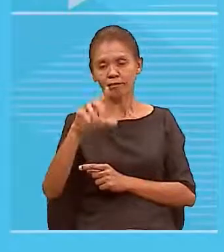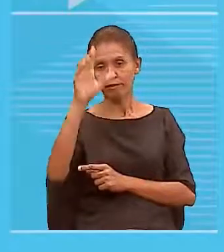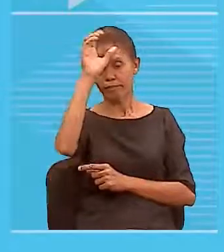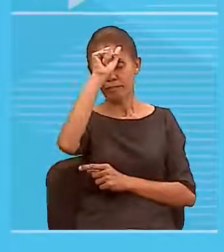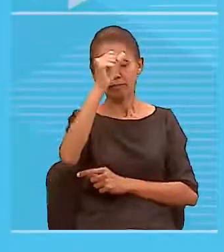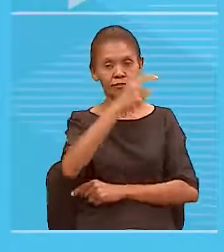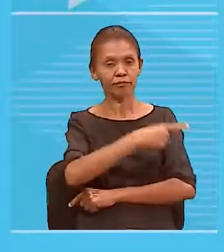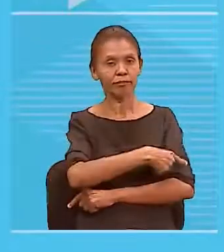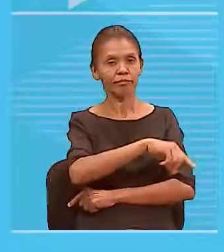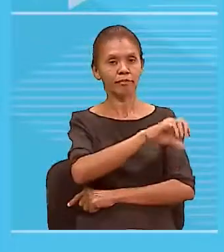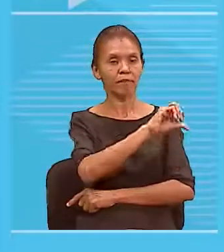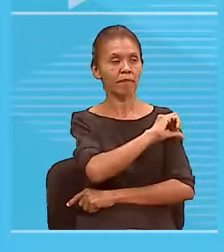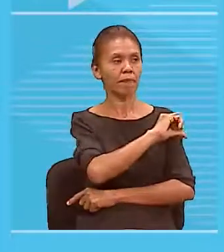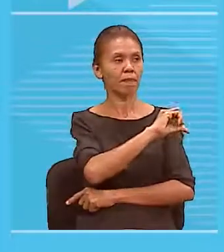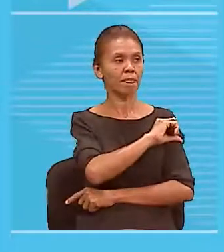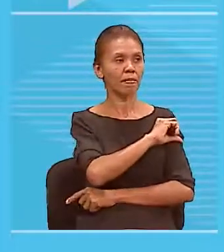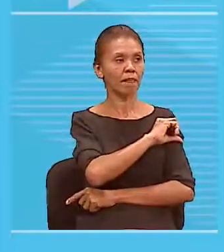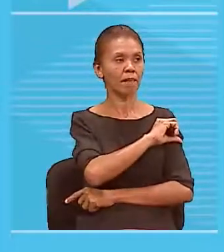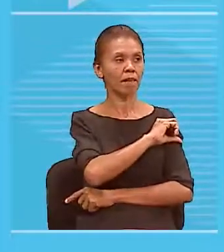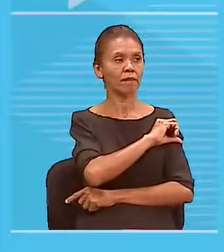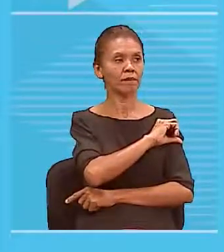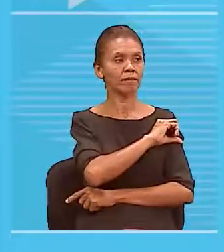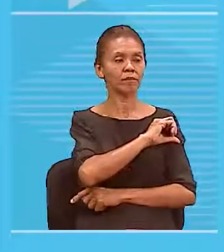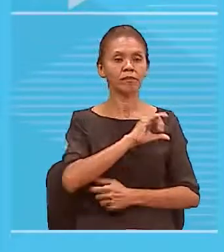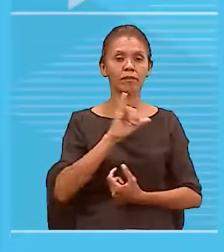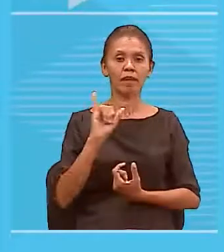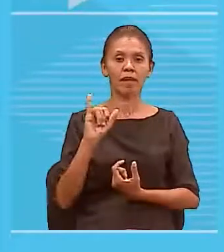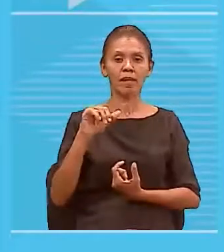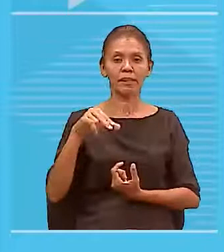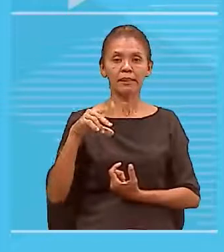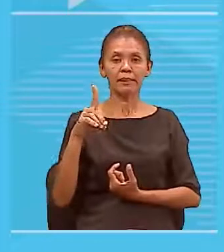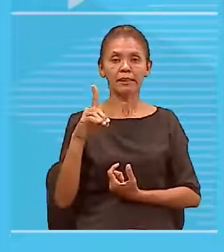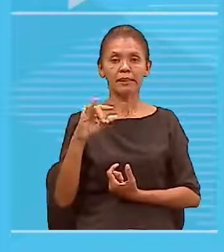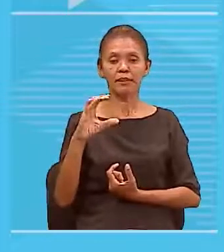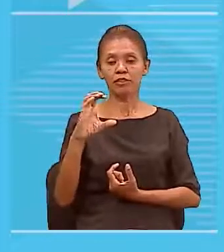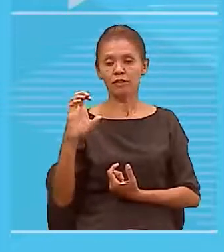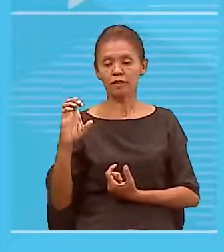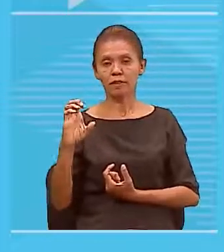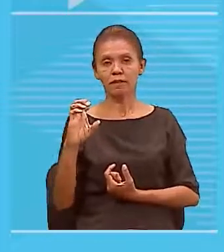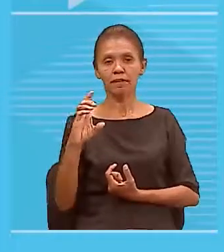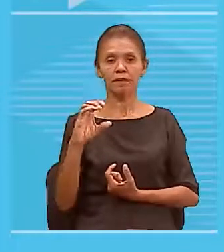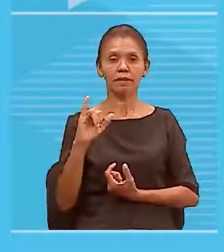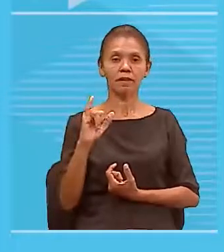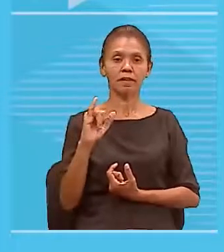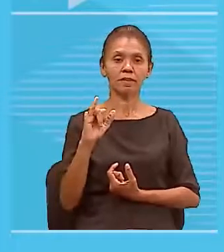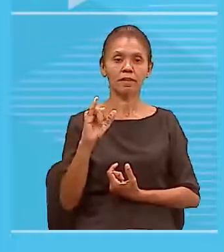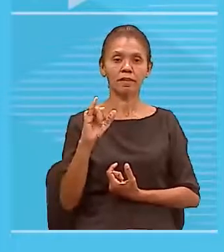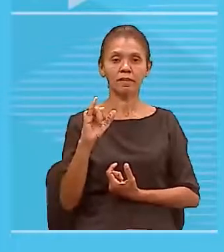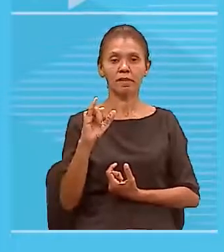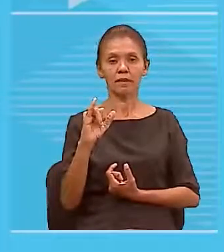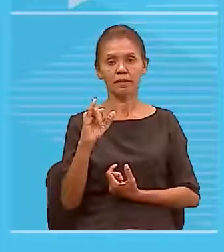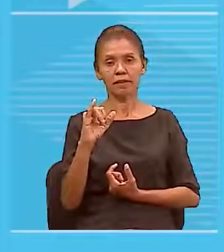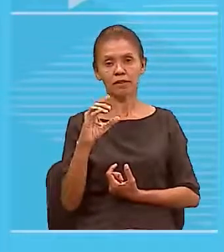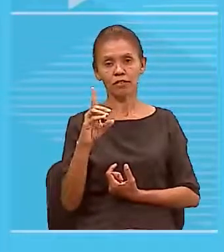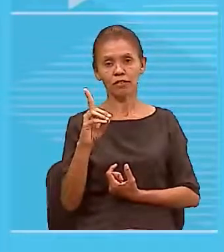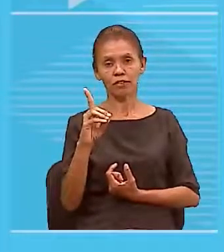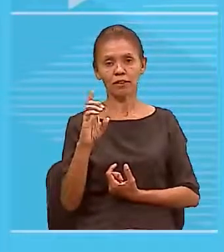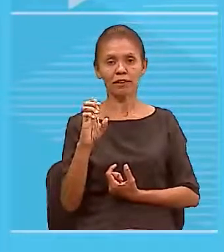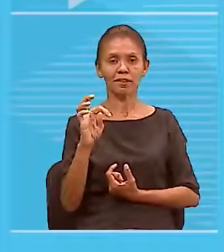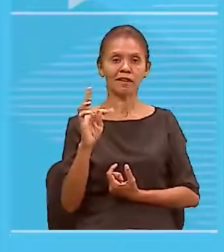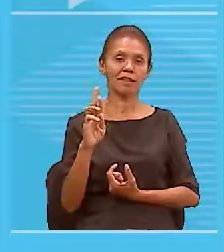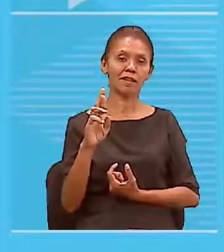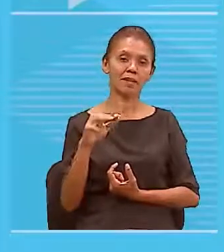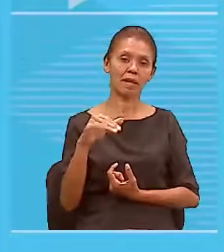como sendo índice de indeterminação do sujeito o verbo